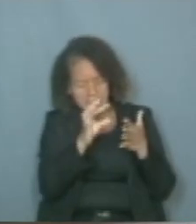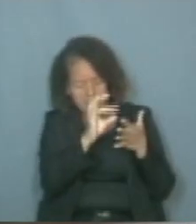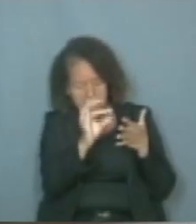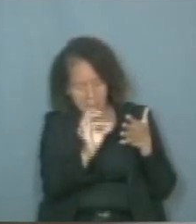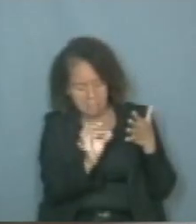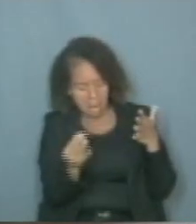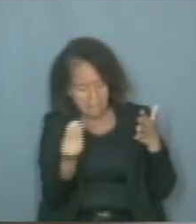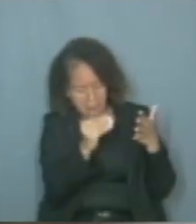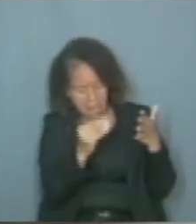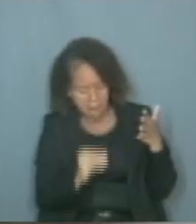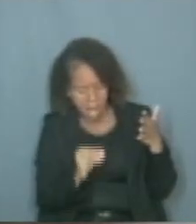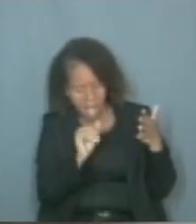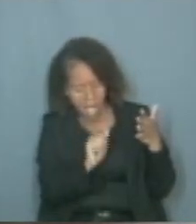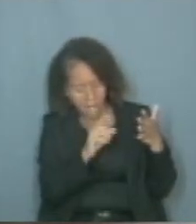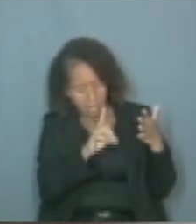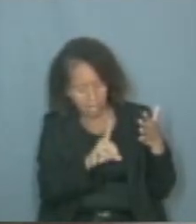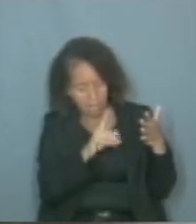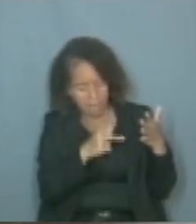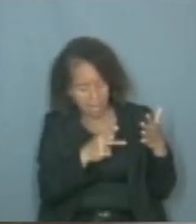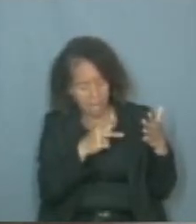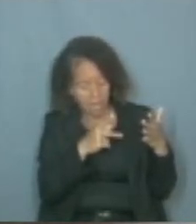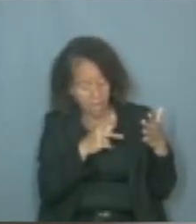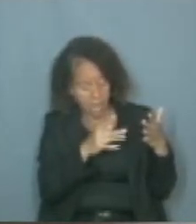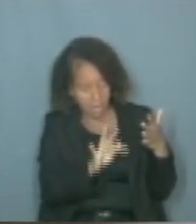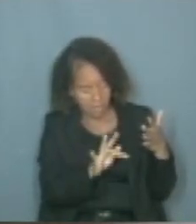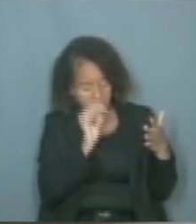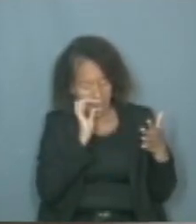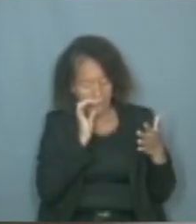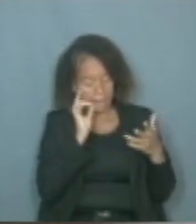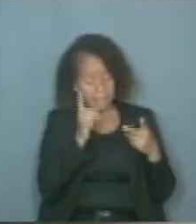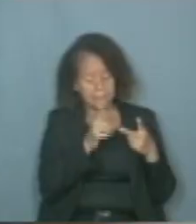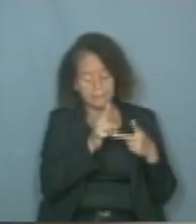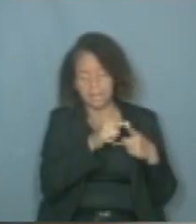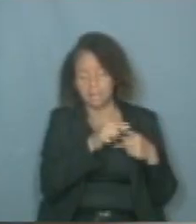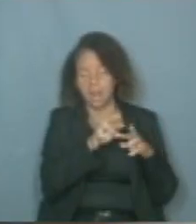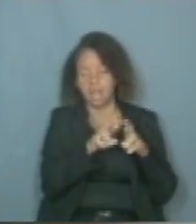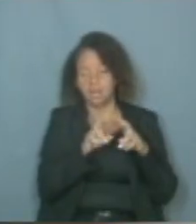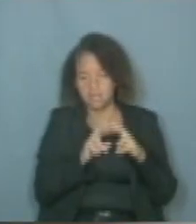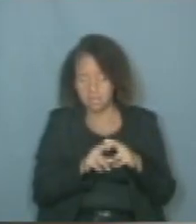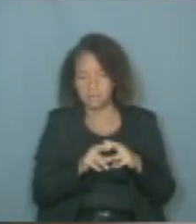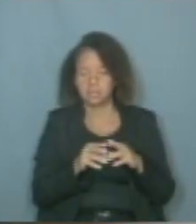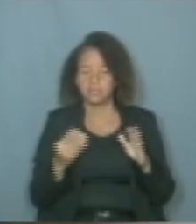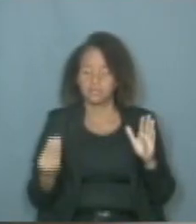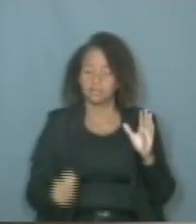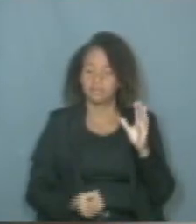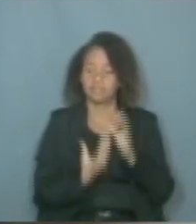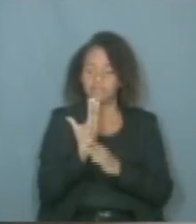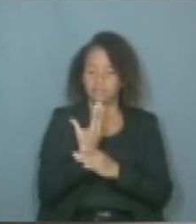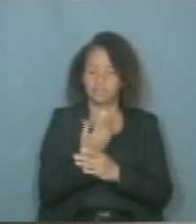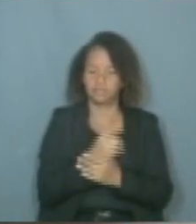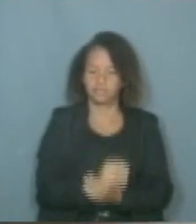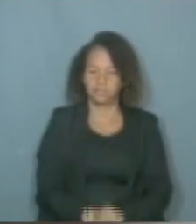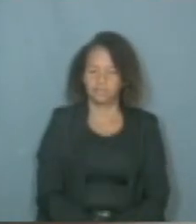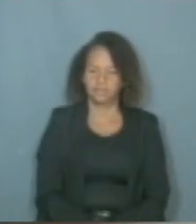nessa ADPF. O primeiro requerimento é para que sejam instalados